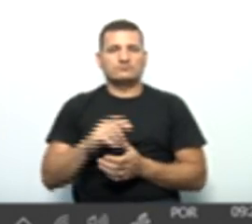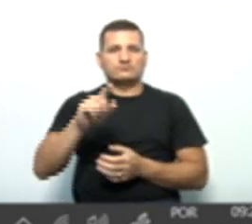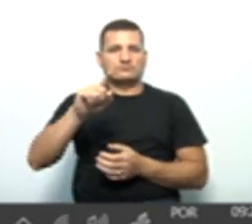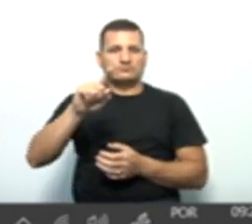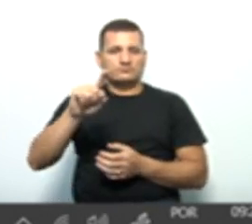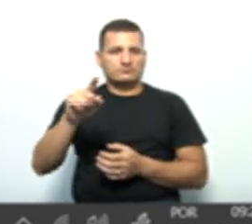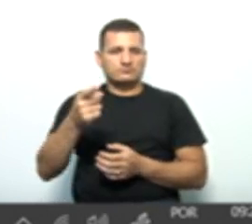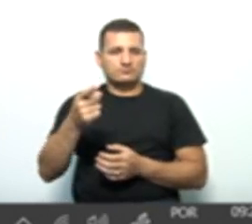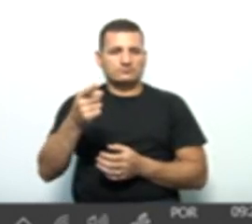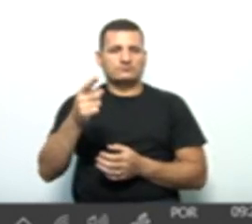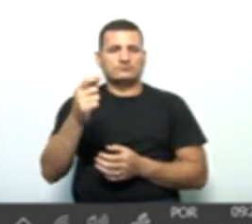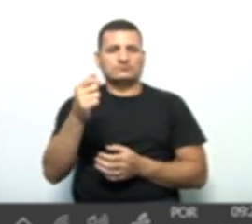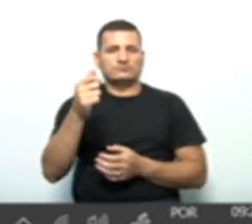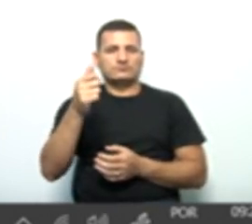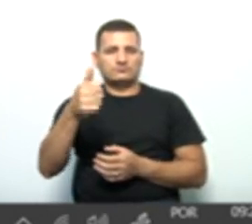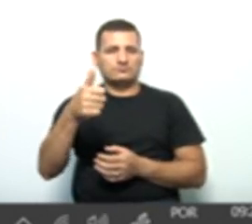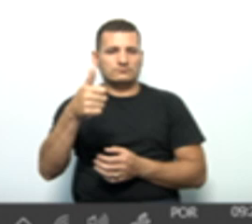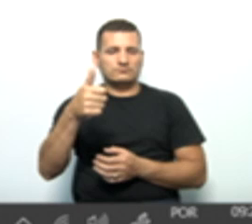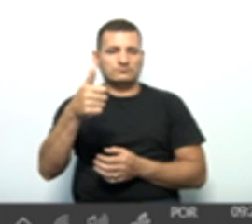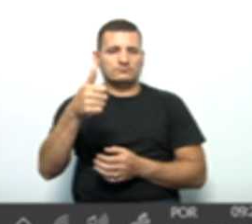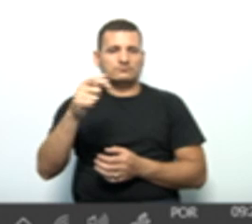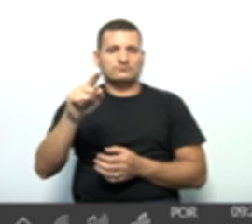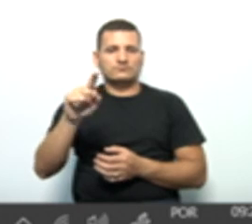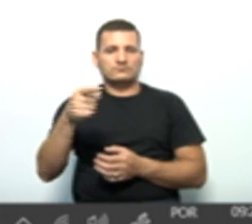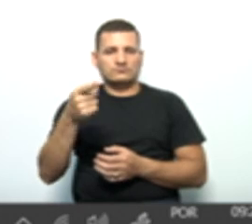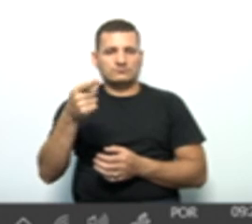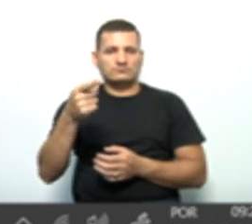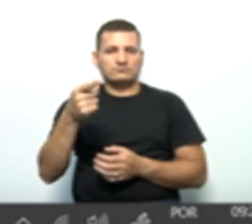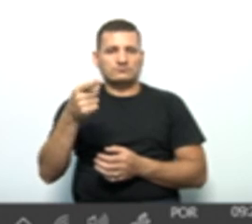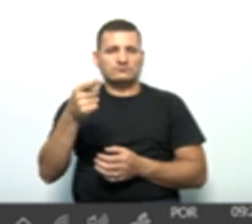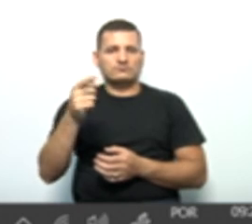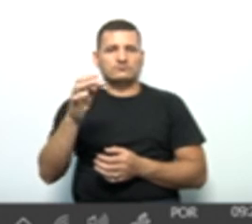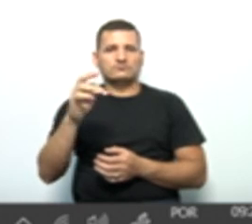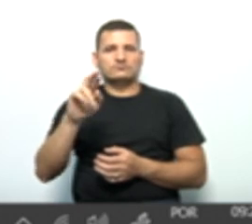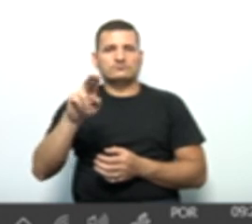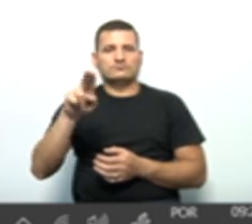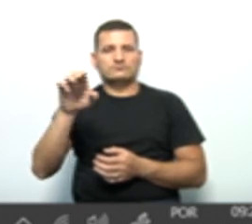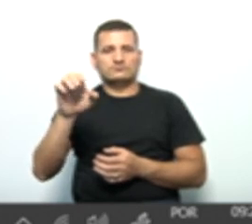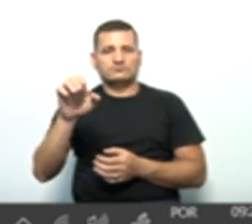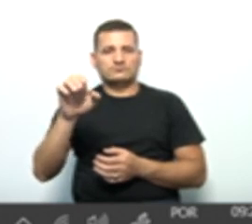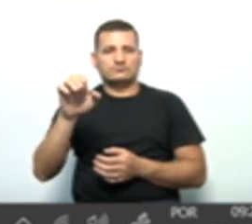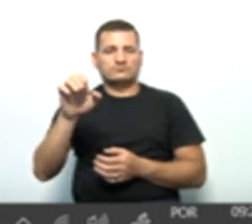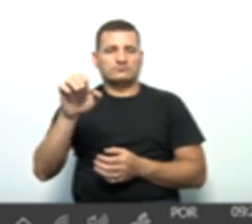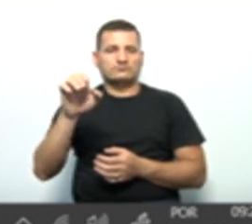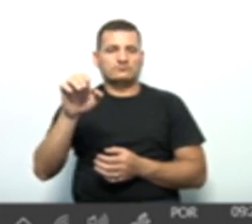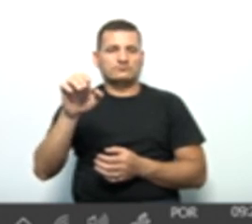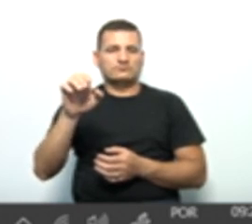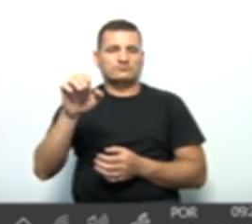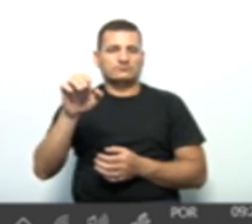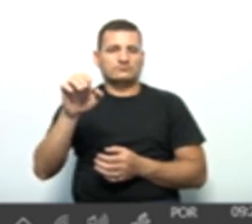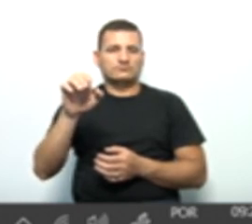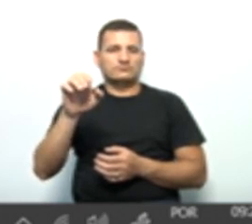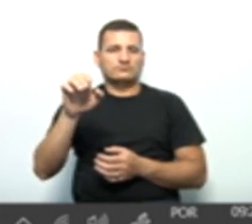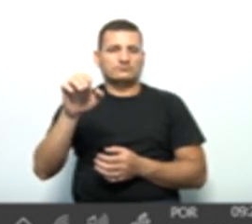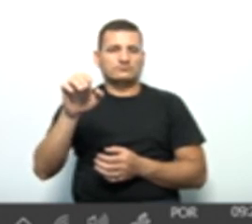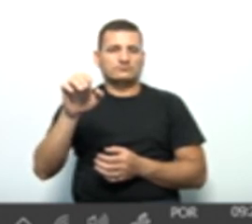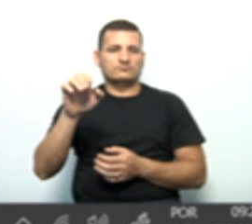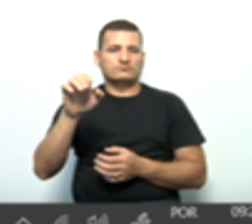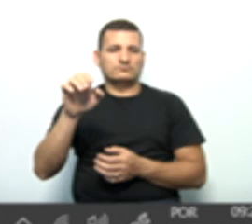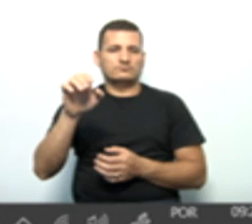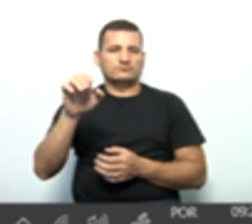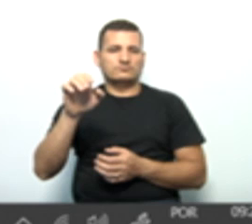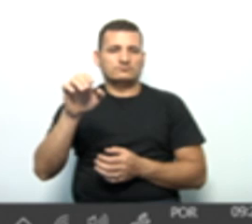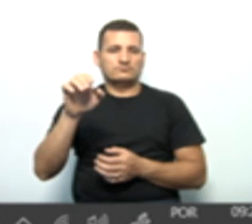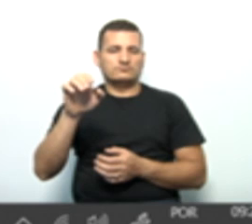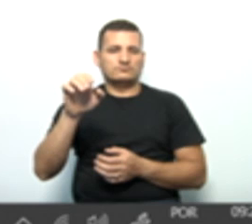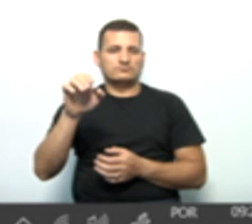Vírgula. 1. Vírgula, espaço, true. Pronto. Deixa eu verificar aqui, tá tudo certo.